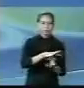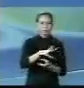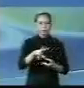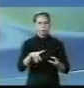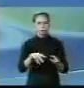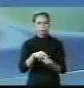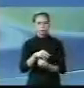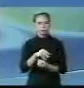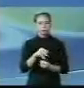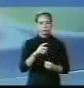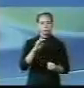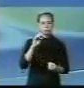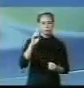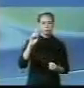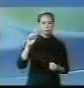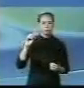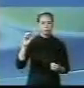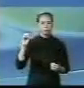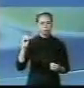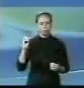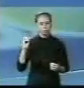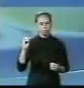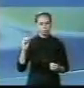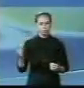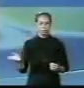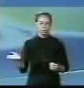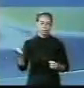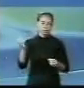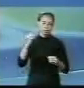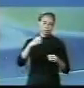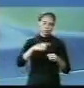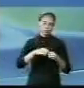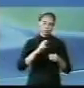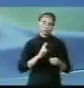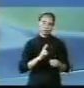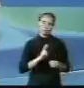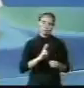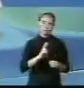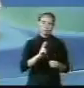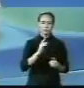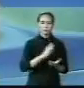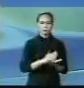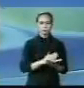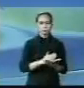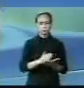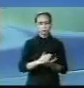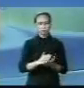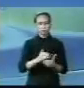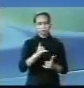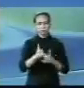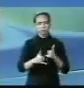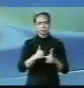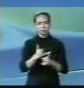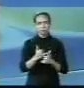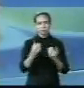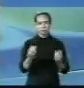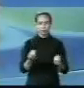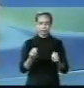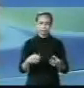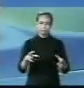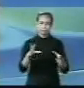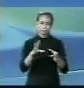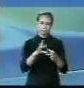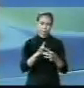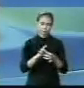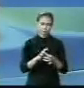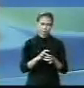e vai trazer o resultado para mim a partir desse site dele mesmo. Né? Então, como eu estou fazendo conexão a um site que não é o